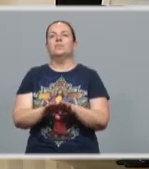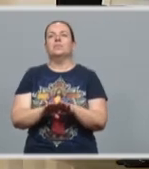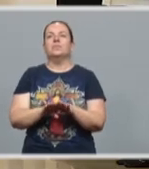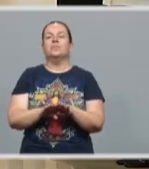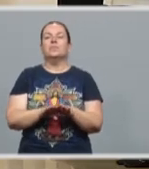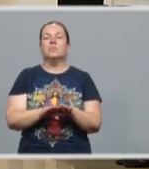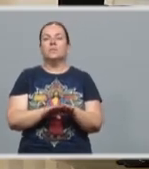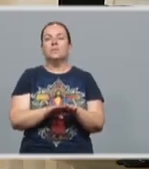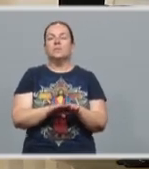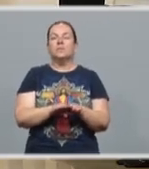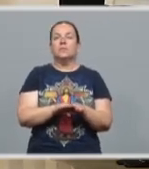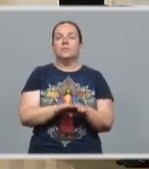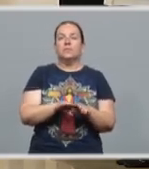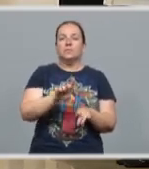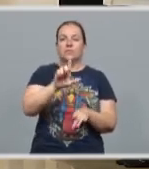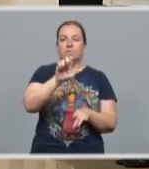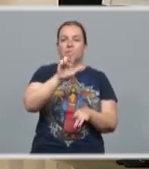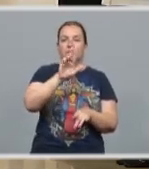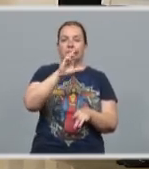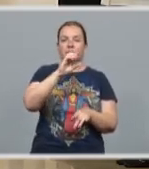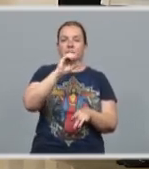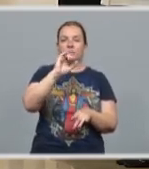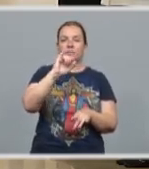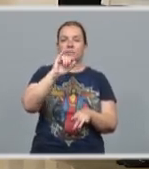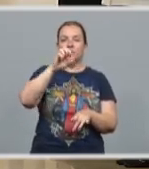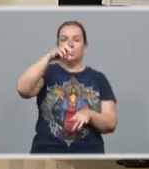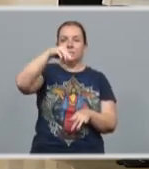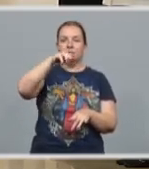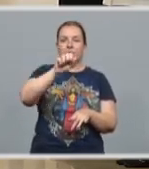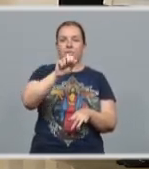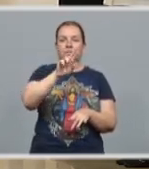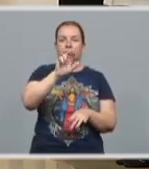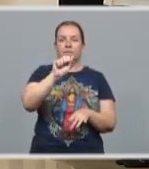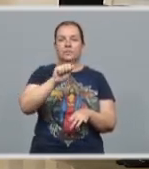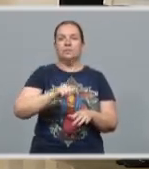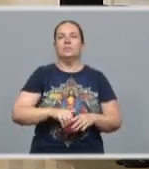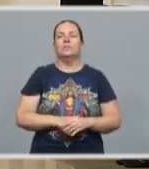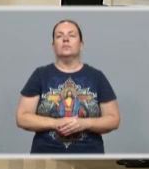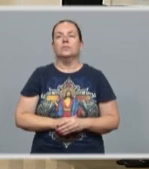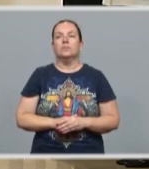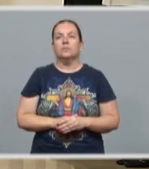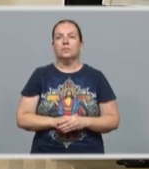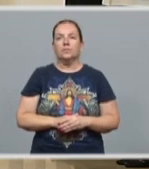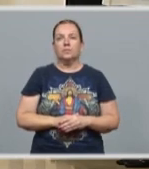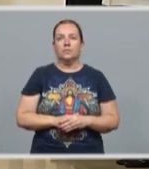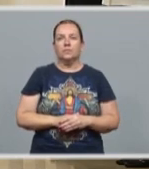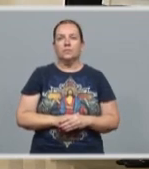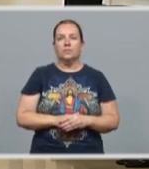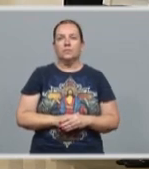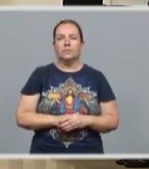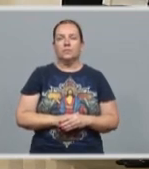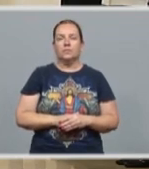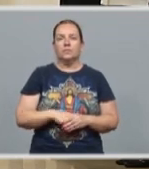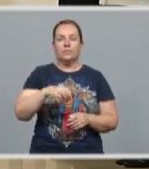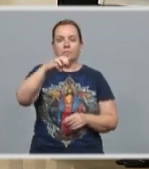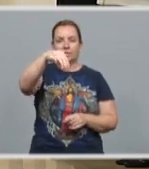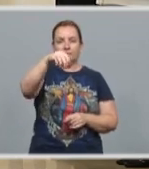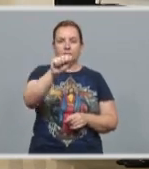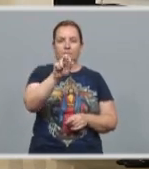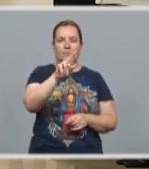Milênio. Lucimara David Maringá, também pela Terceiro Milênio, canal 31.